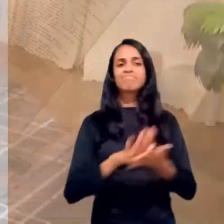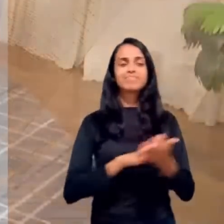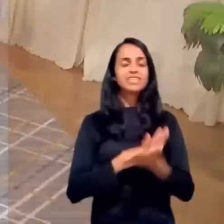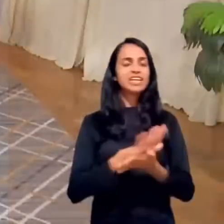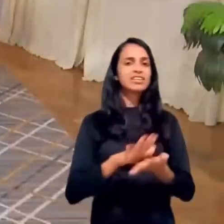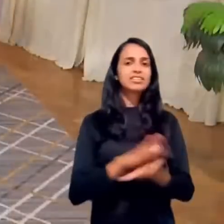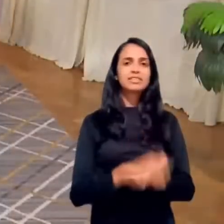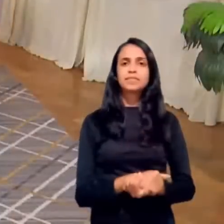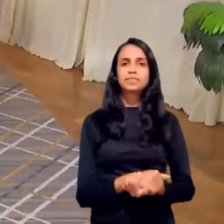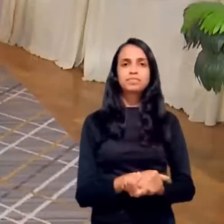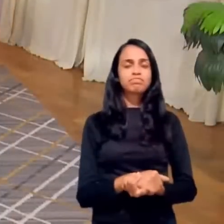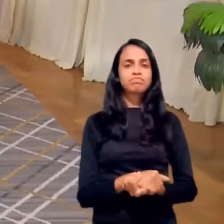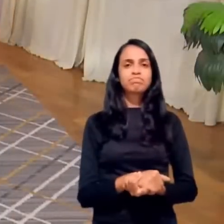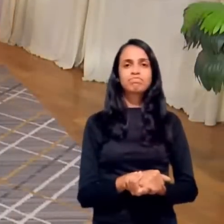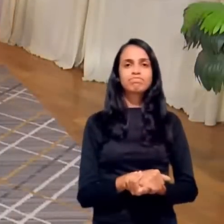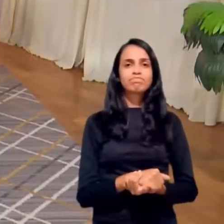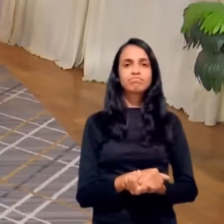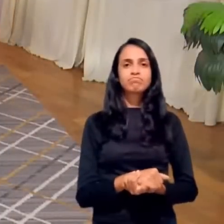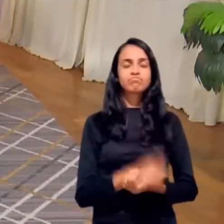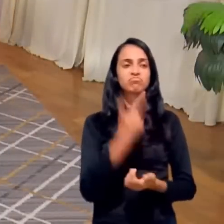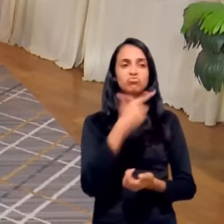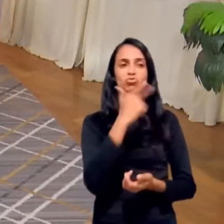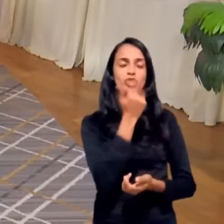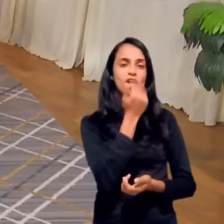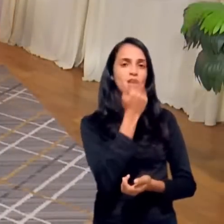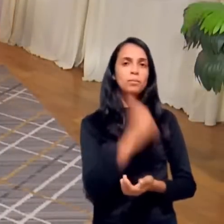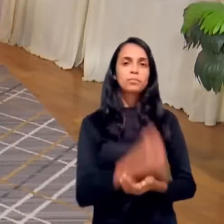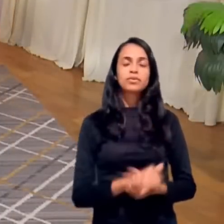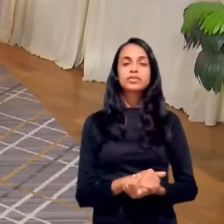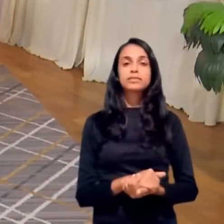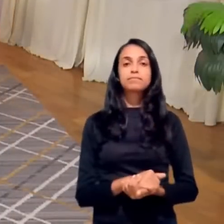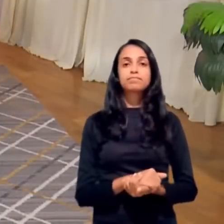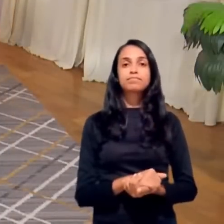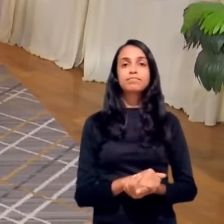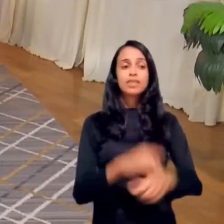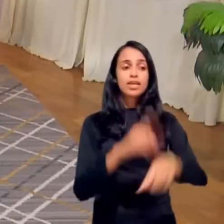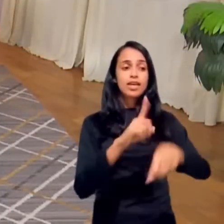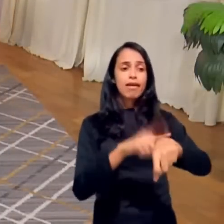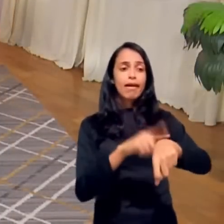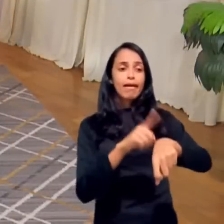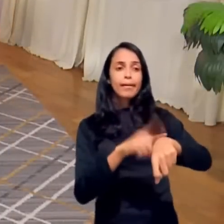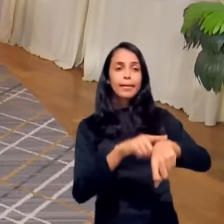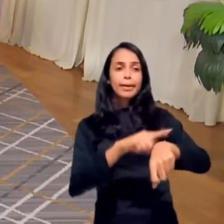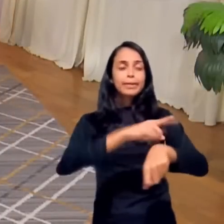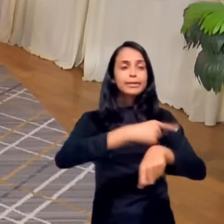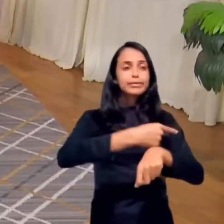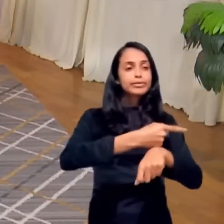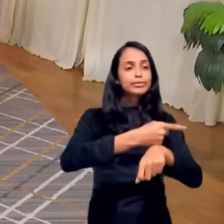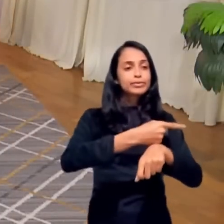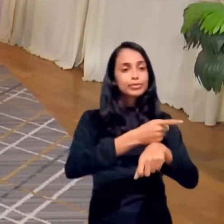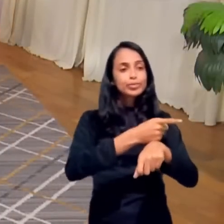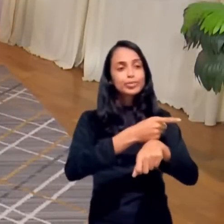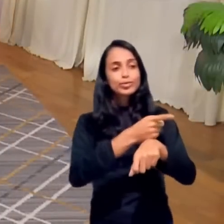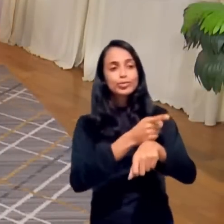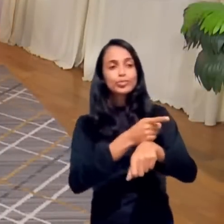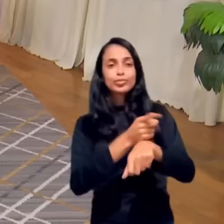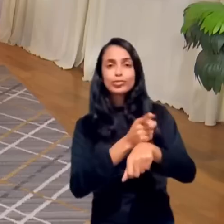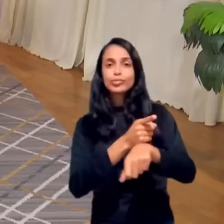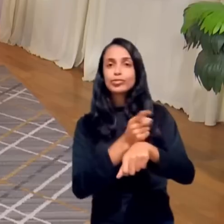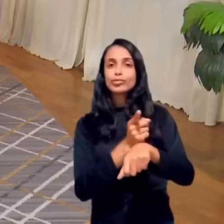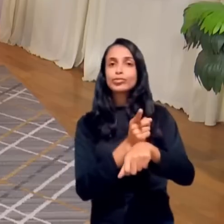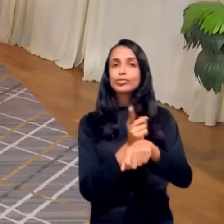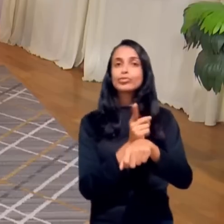Queridos, todo aquele tempo que eles estavam ali, eles estavam sendo acompanhados pelo olhar de